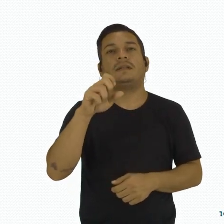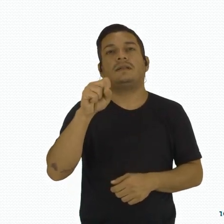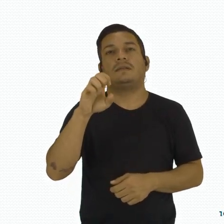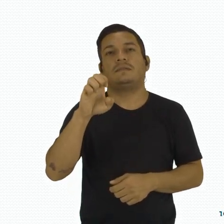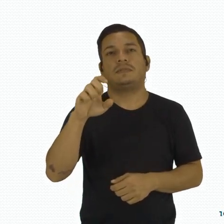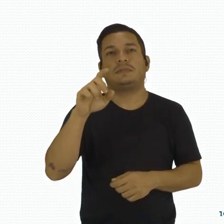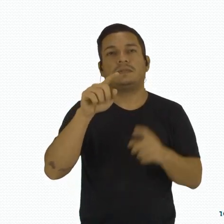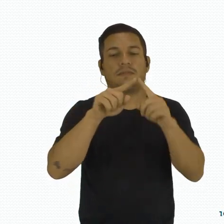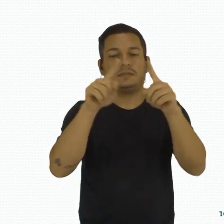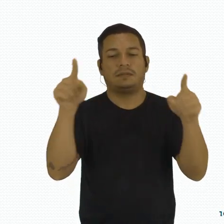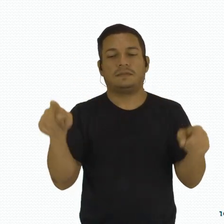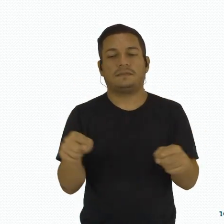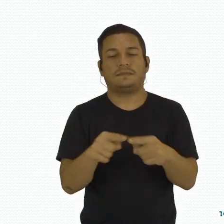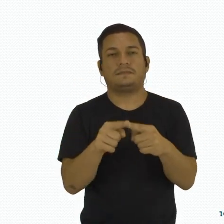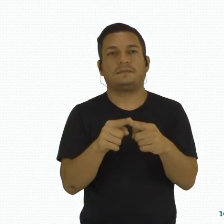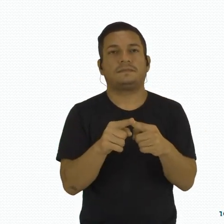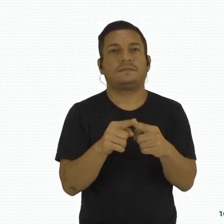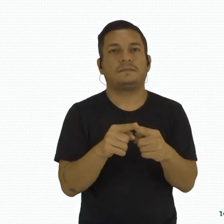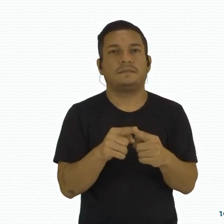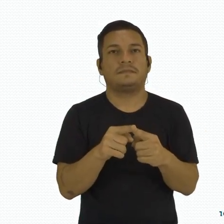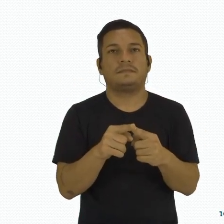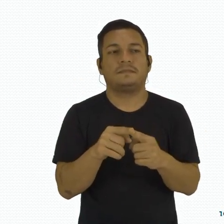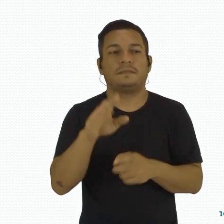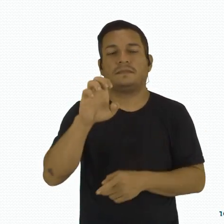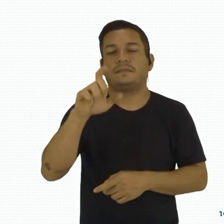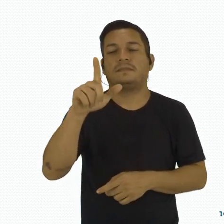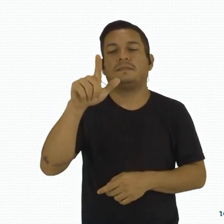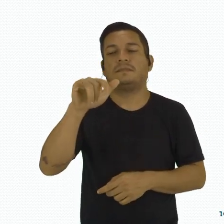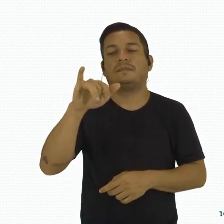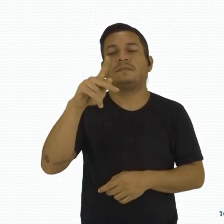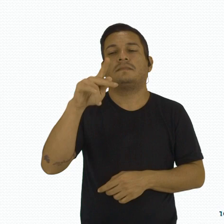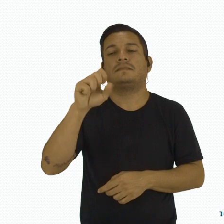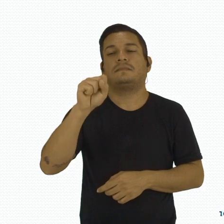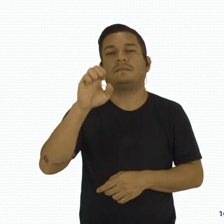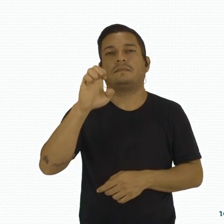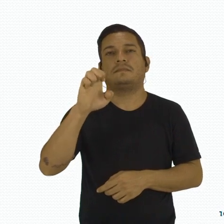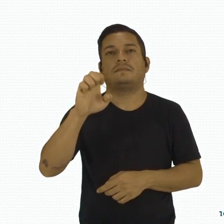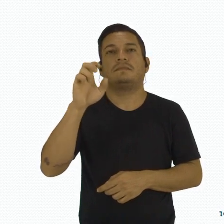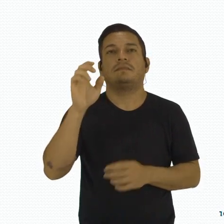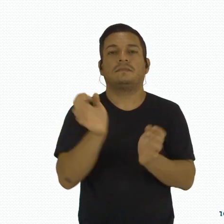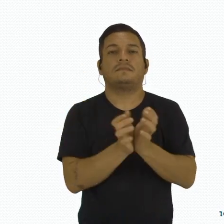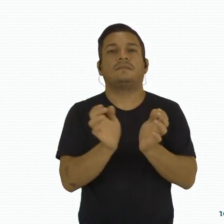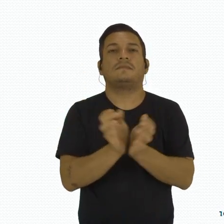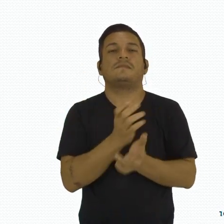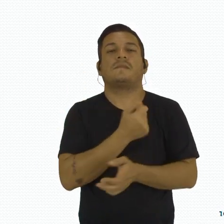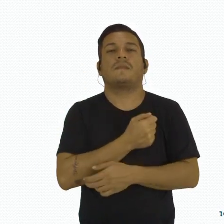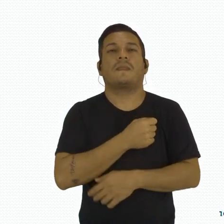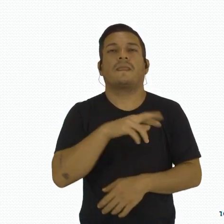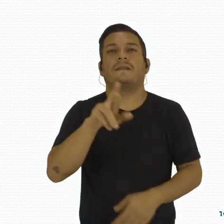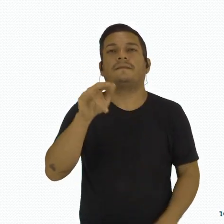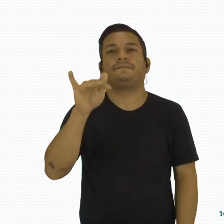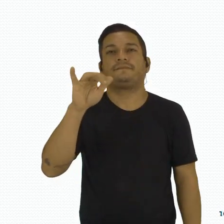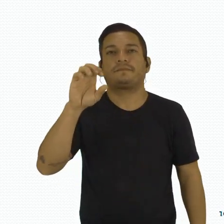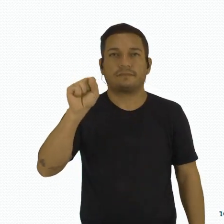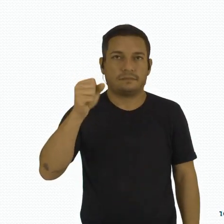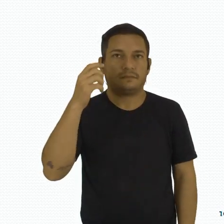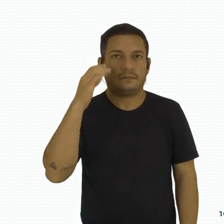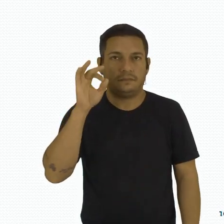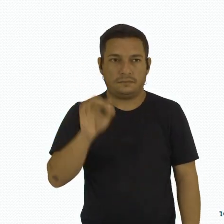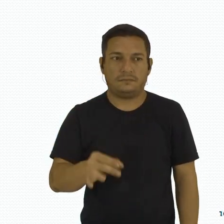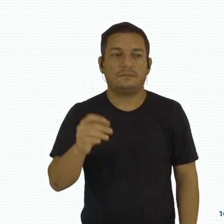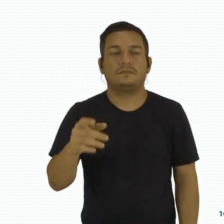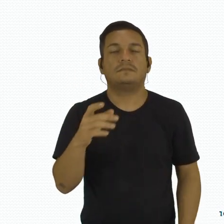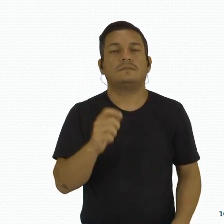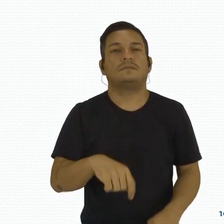Nosso ciclo aí um pouquinho achatado, que a gente chama de elipse. A gente forma aí, ó, o conjunto dos números reais, certo? Então eu posso concluir,